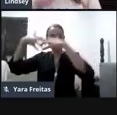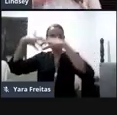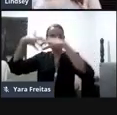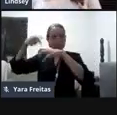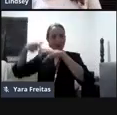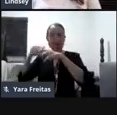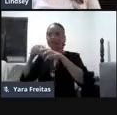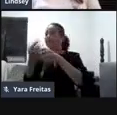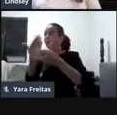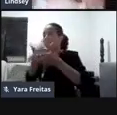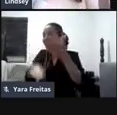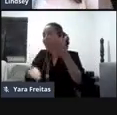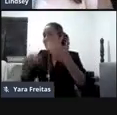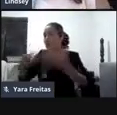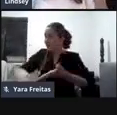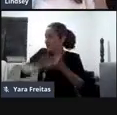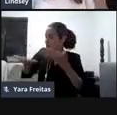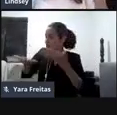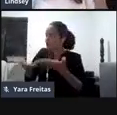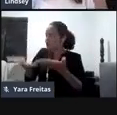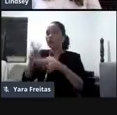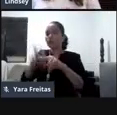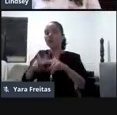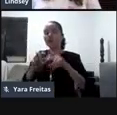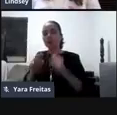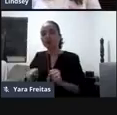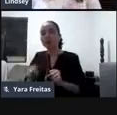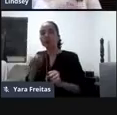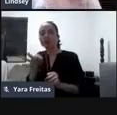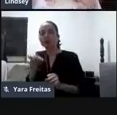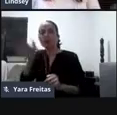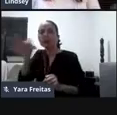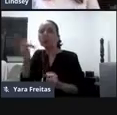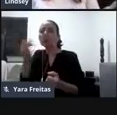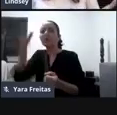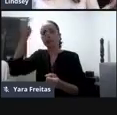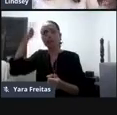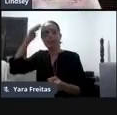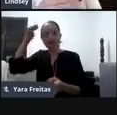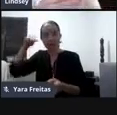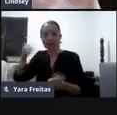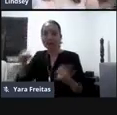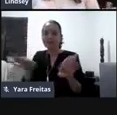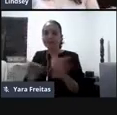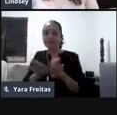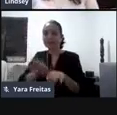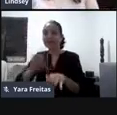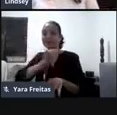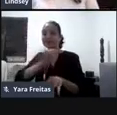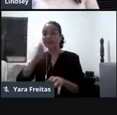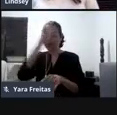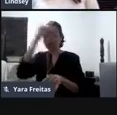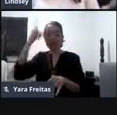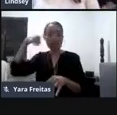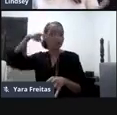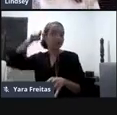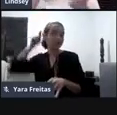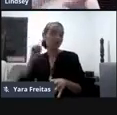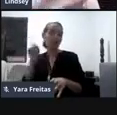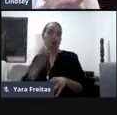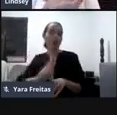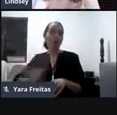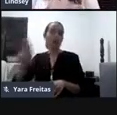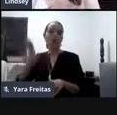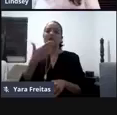E sabe também que o uso do aparelho auditivo reduz esse risco, praticamente elimina esse risco.